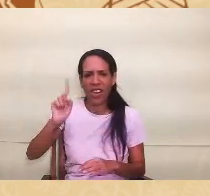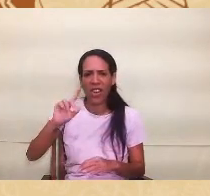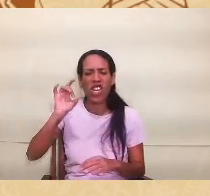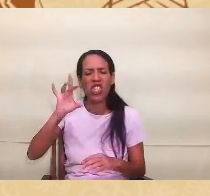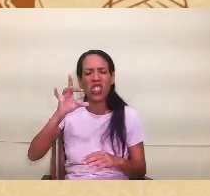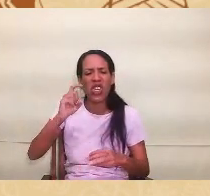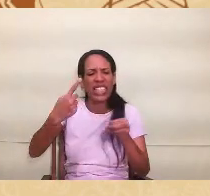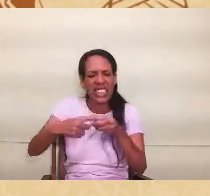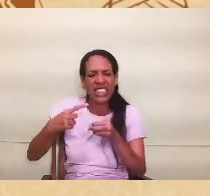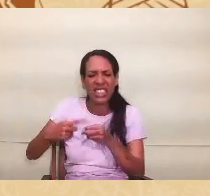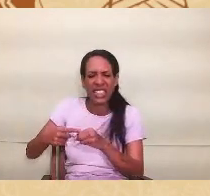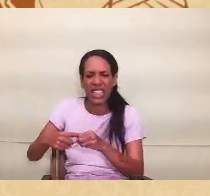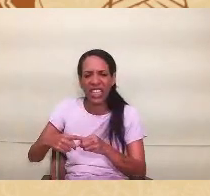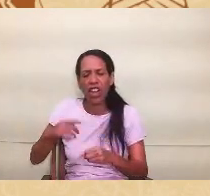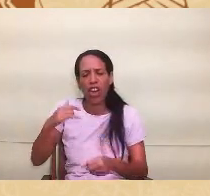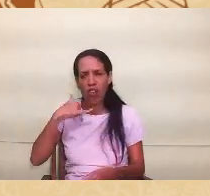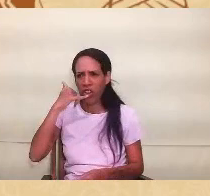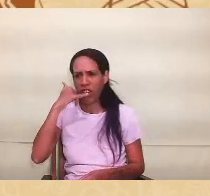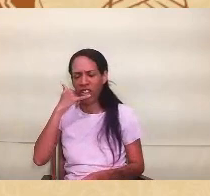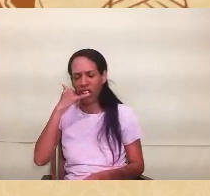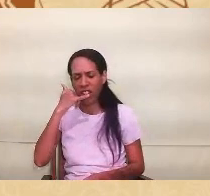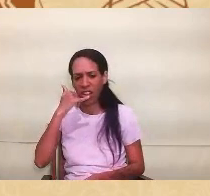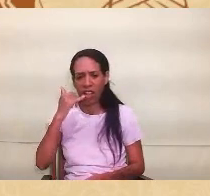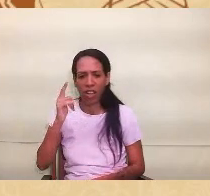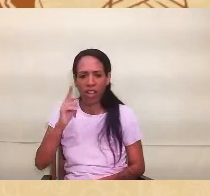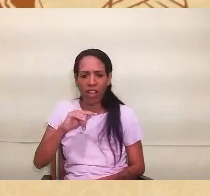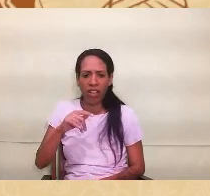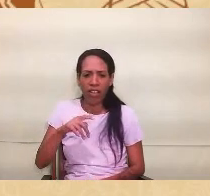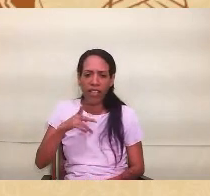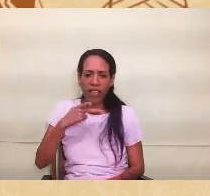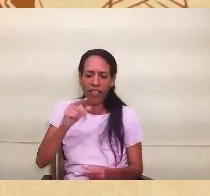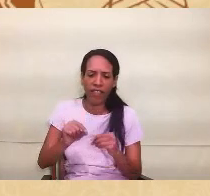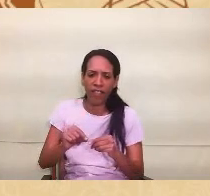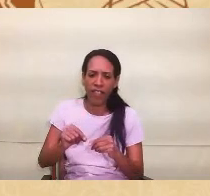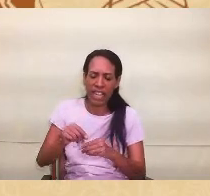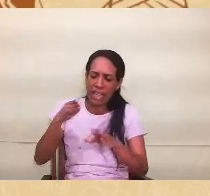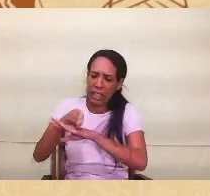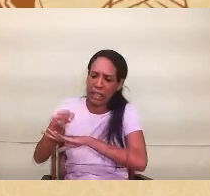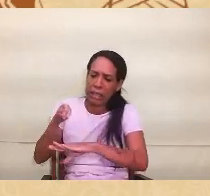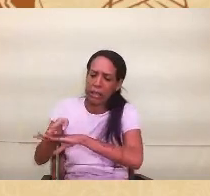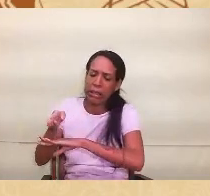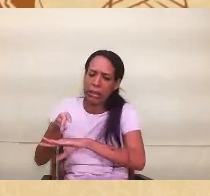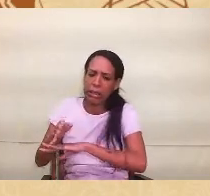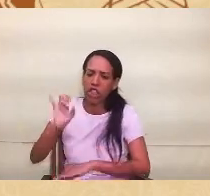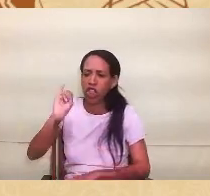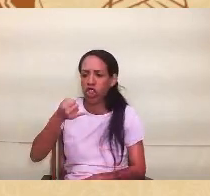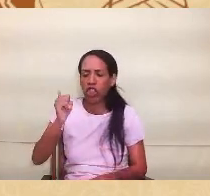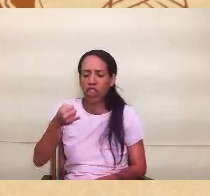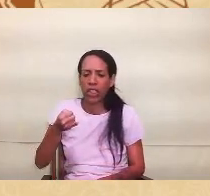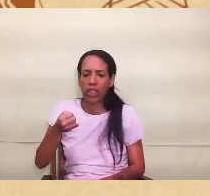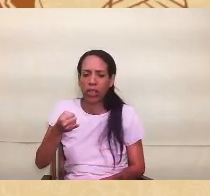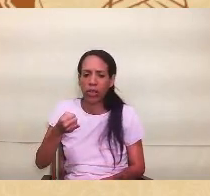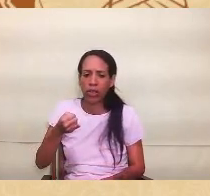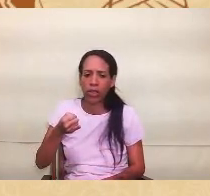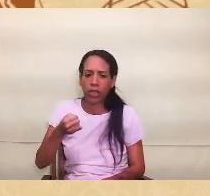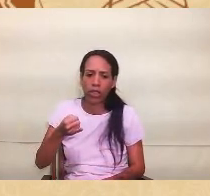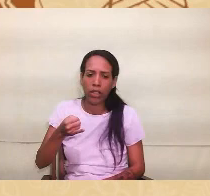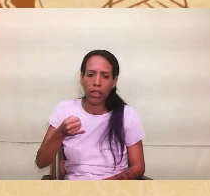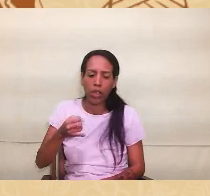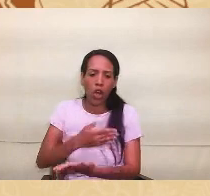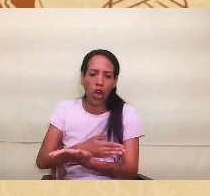aliados com as oligarquias locais, né? Eles vão meter reintegração de posse a partir de janeiro. No final de dezembro, começo de